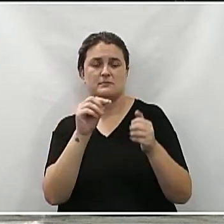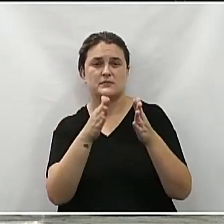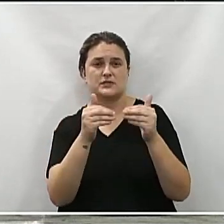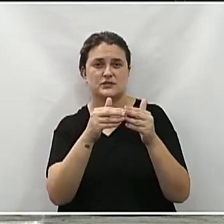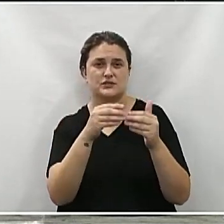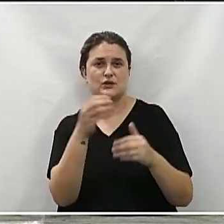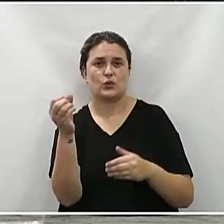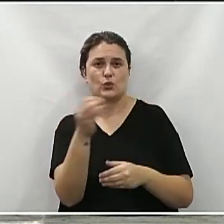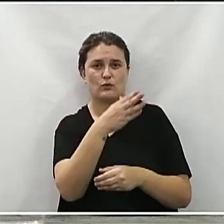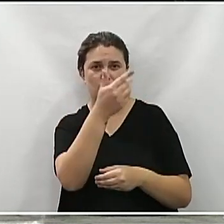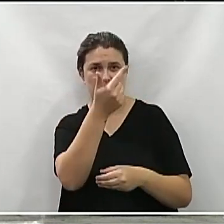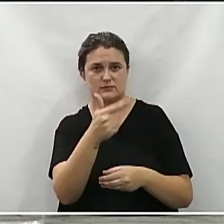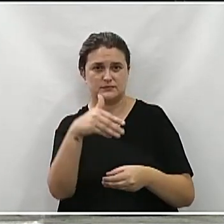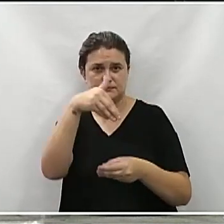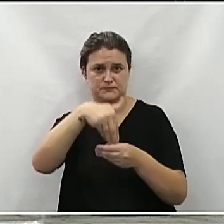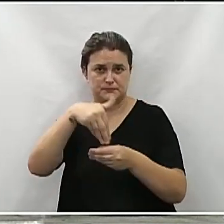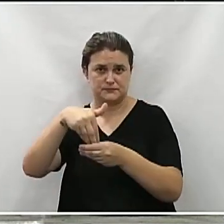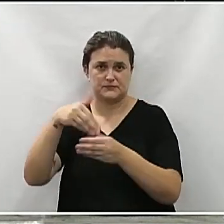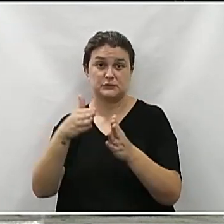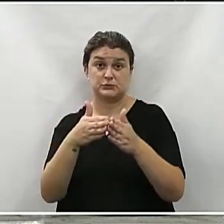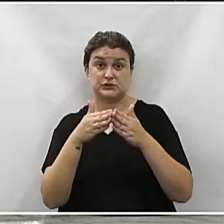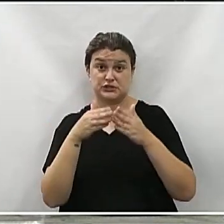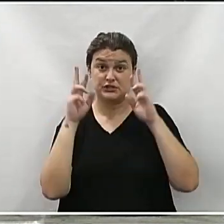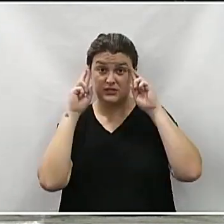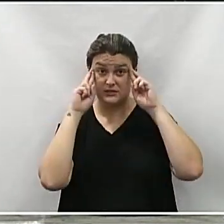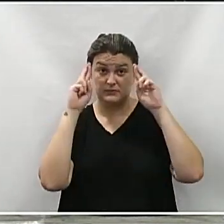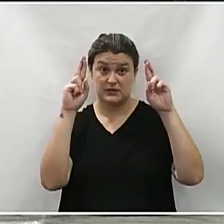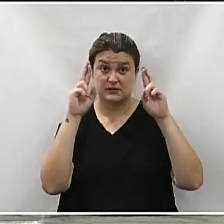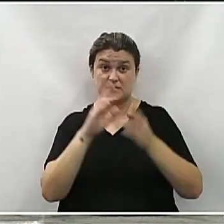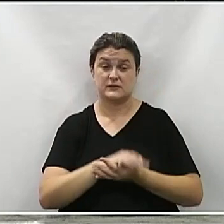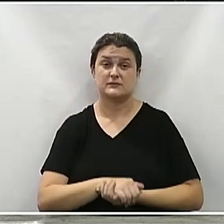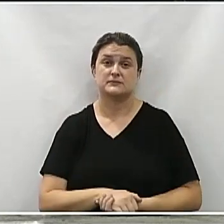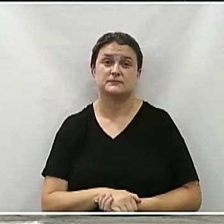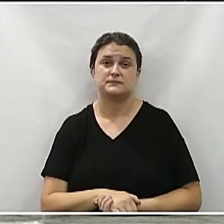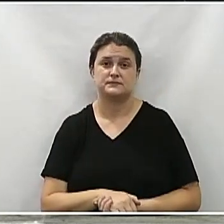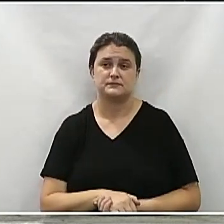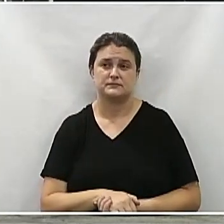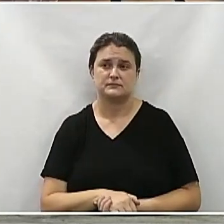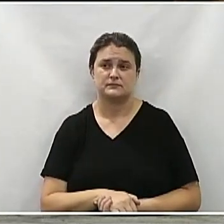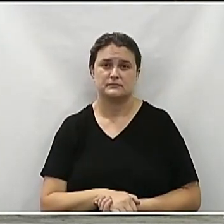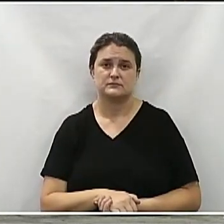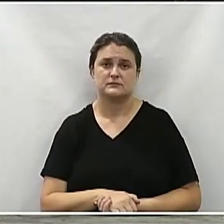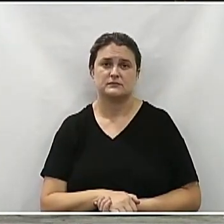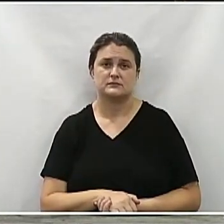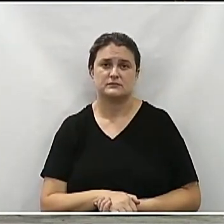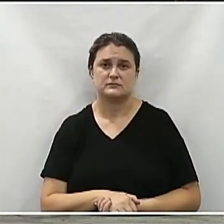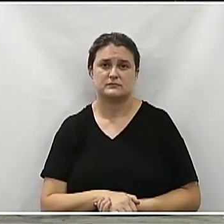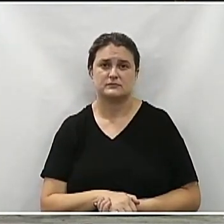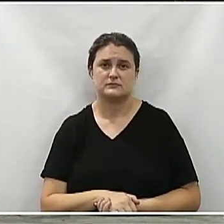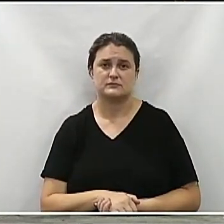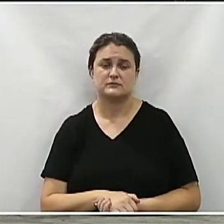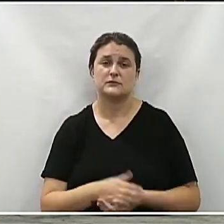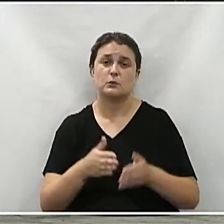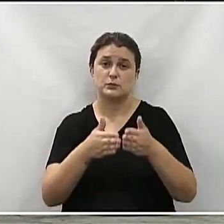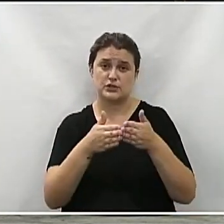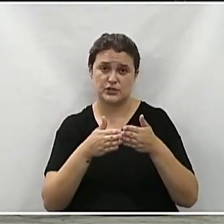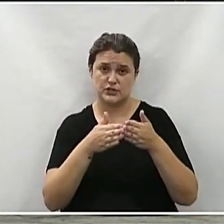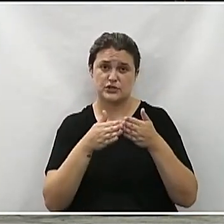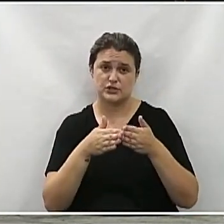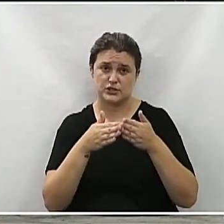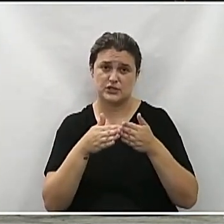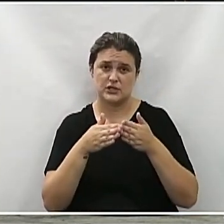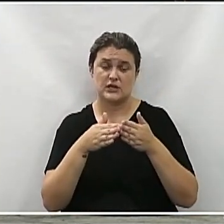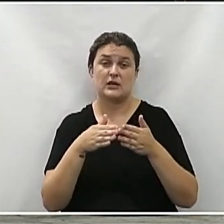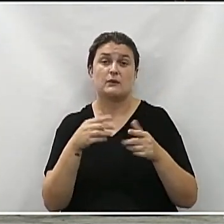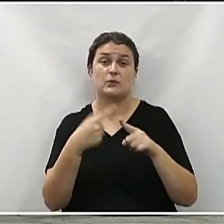presidente eu peço respeito presidente solicito eu solicito que retire o presidente como eu falei